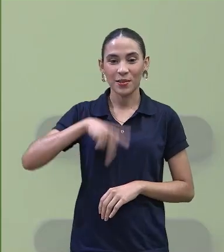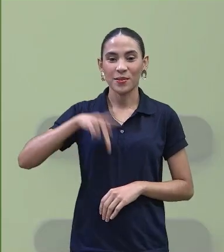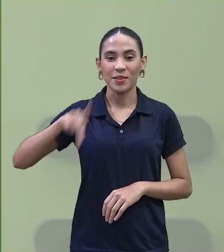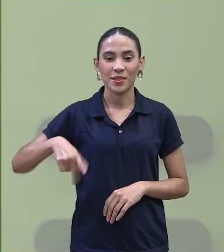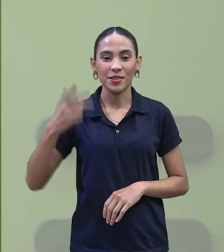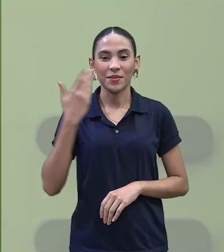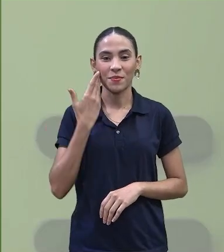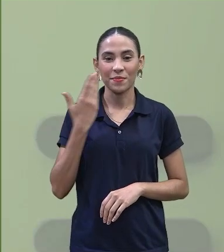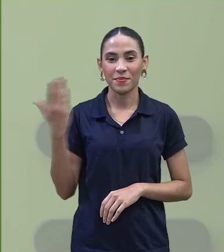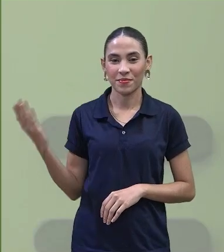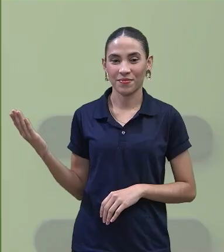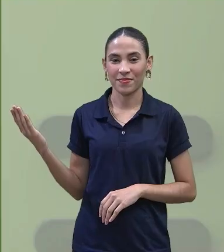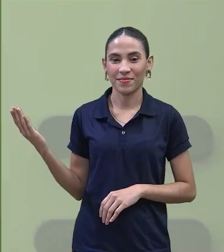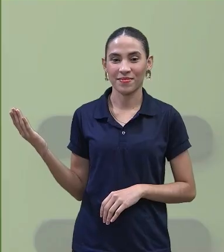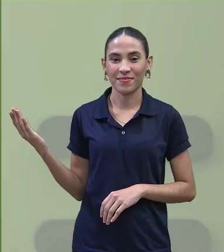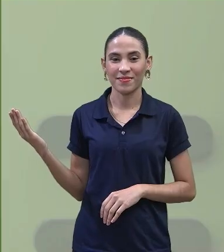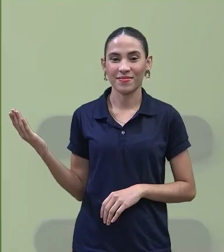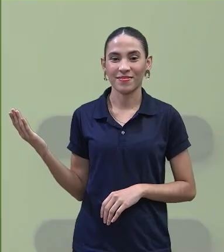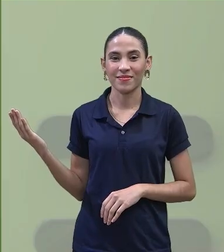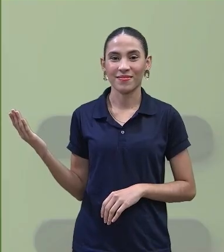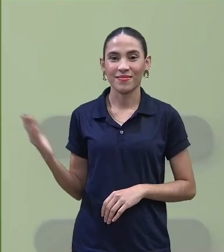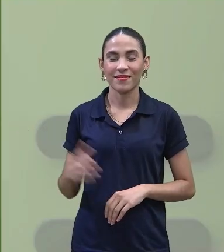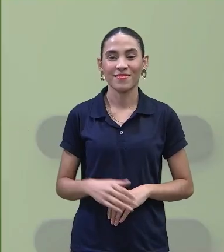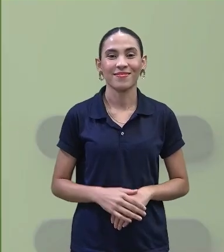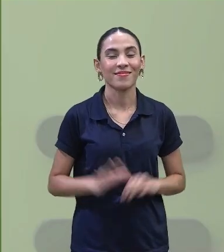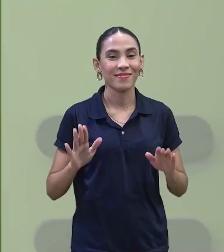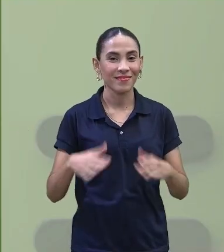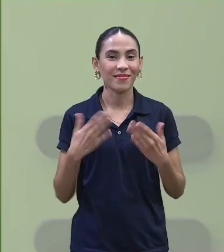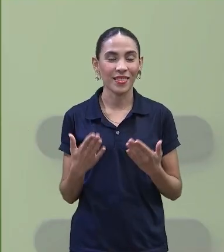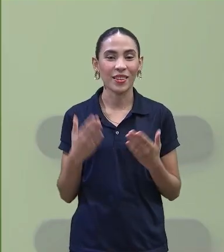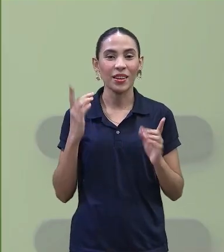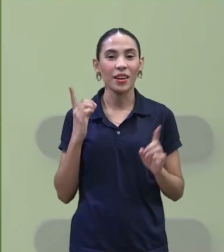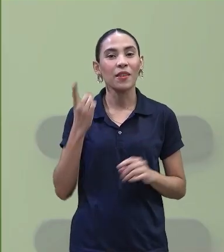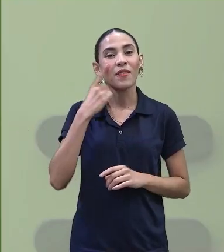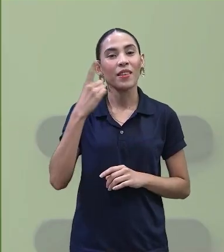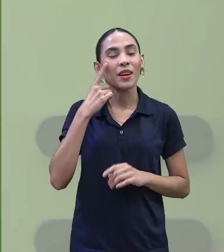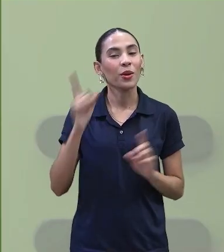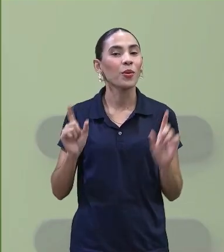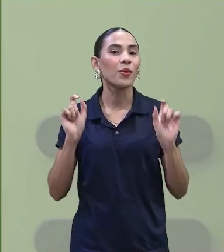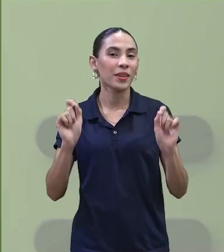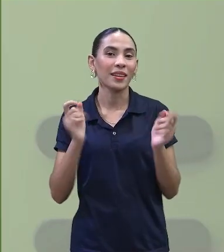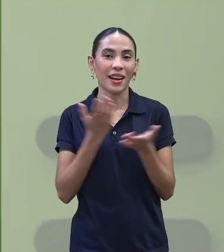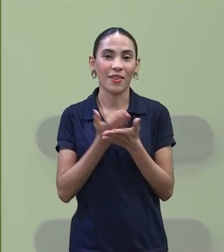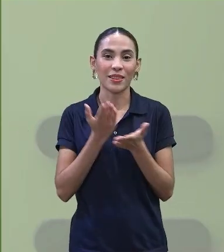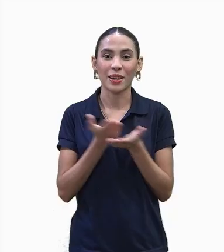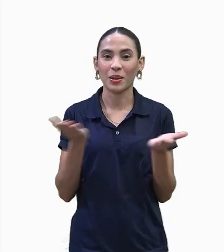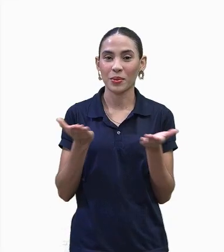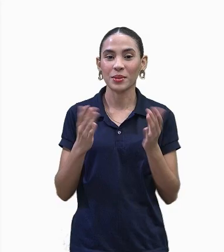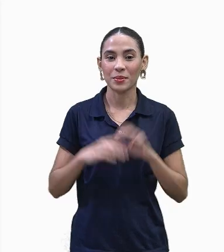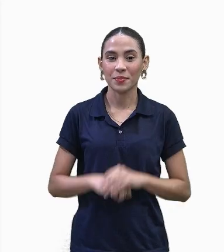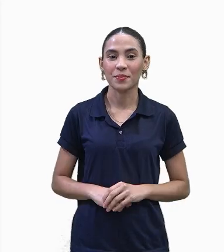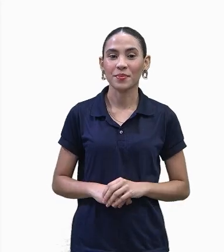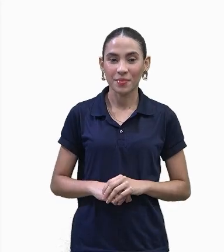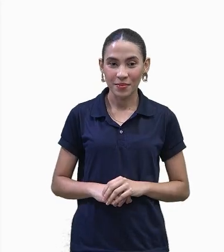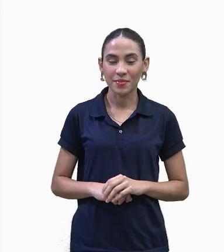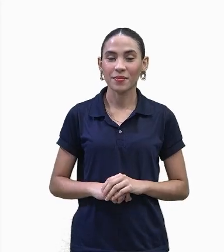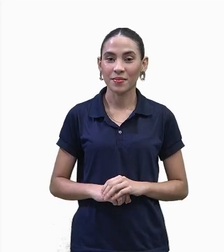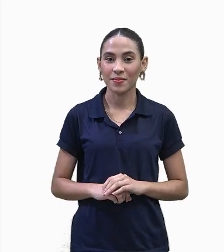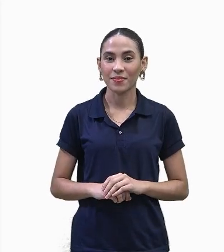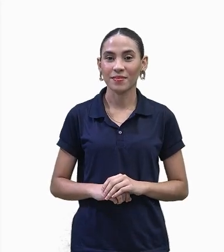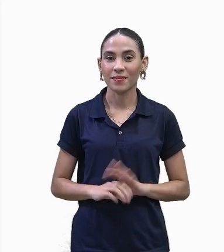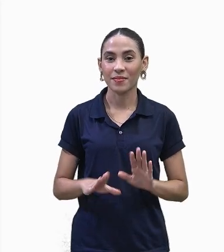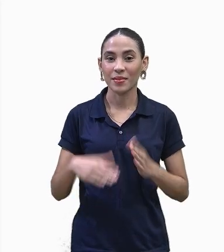sou a professora Érica Guimarães e vamos descobrir então o que nós teremos na aula de hoje. Então, na nossa aula de